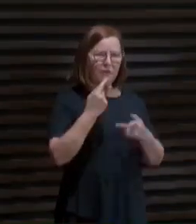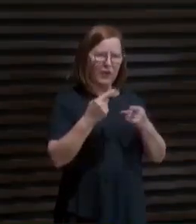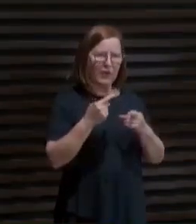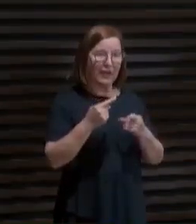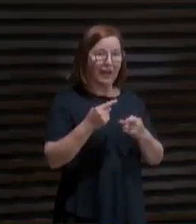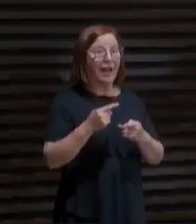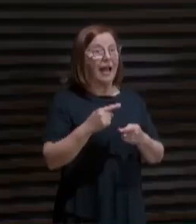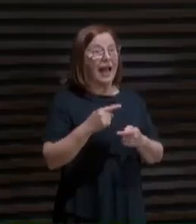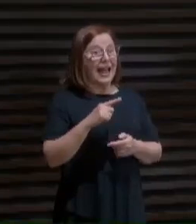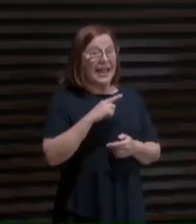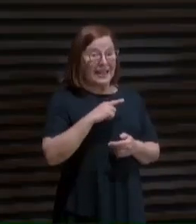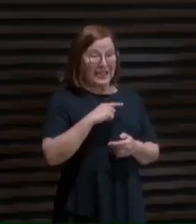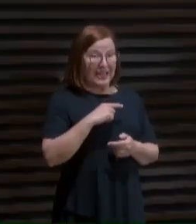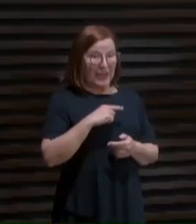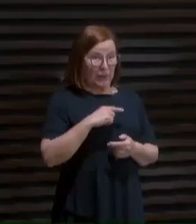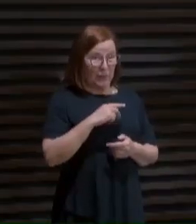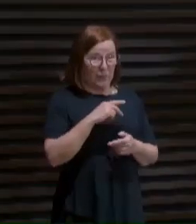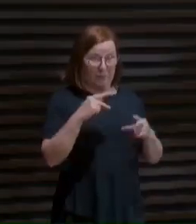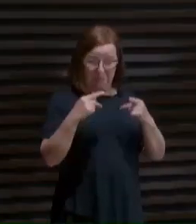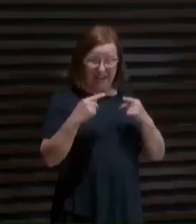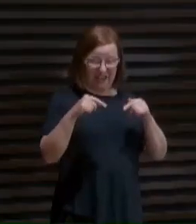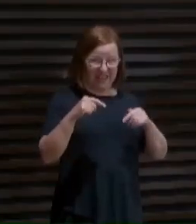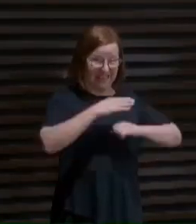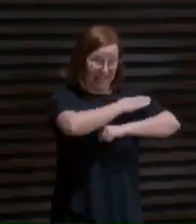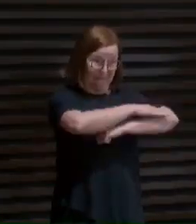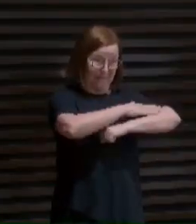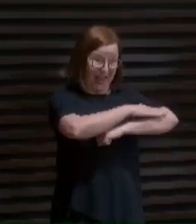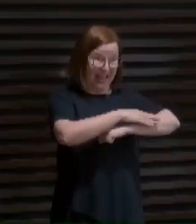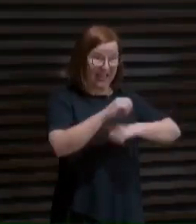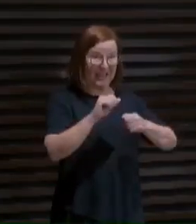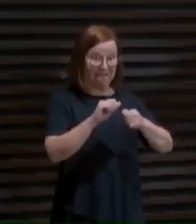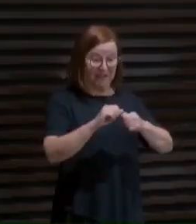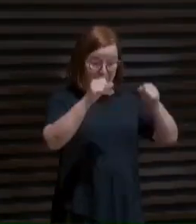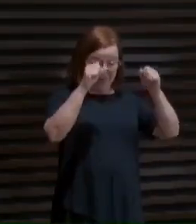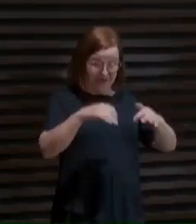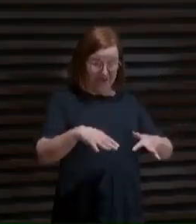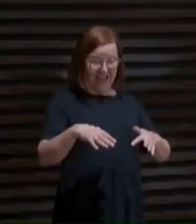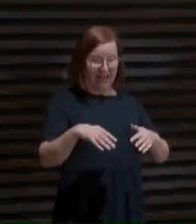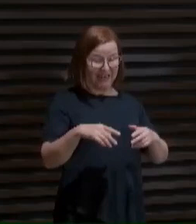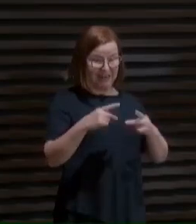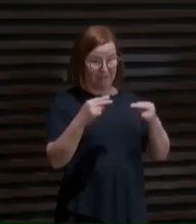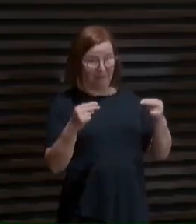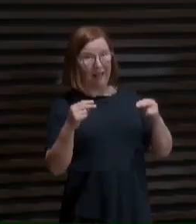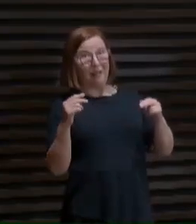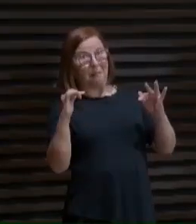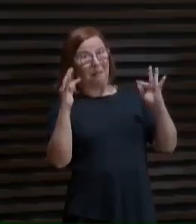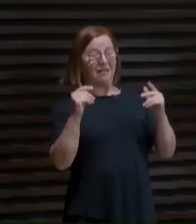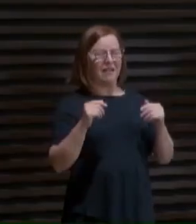coisas maravilhosas. Vamos lá ver? Eu disse: vamos.